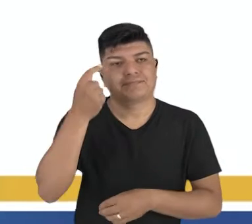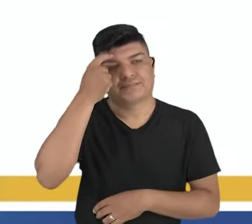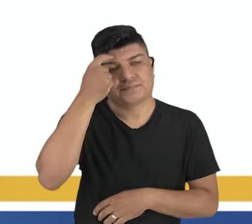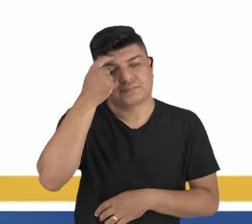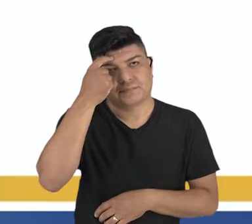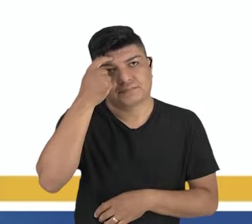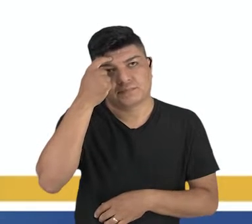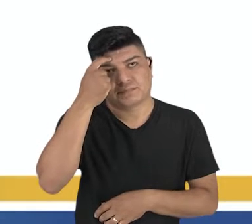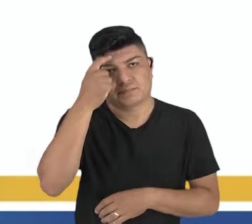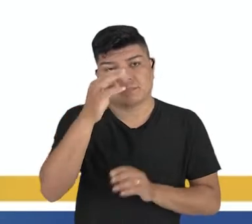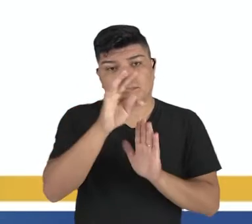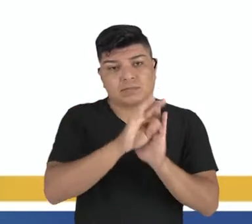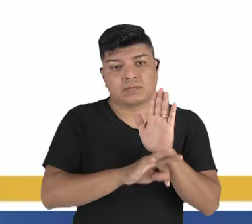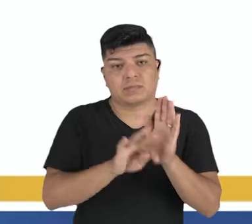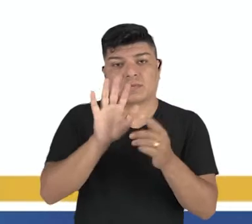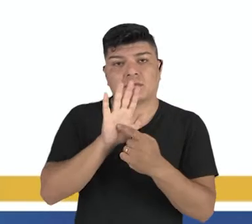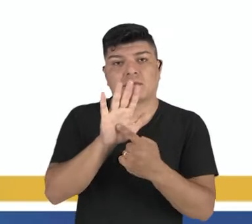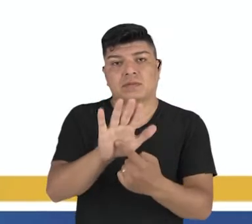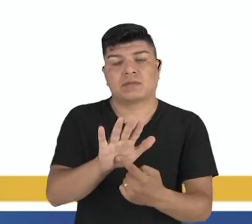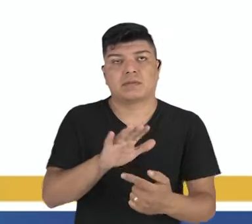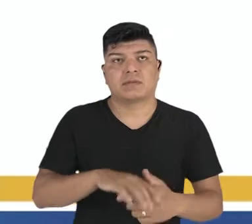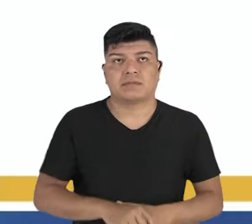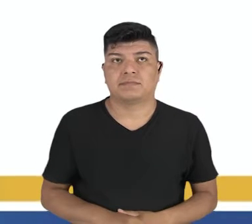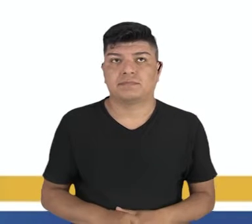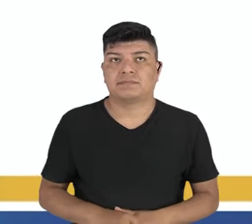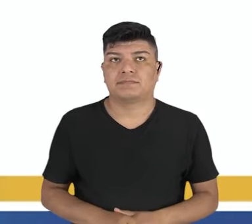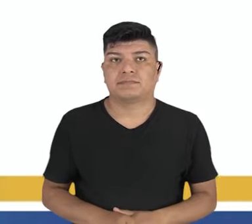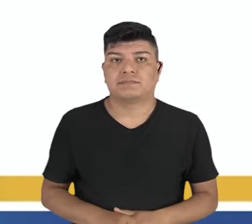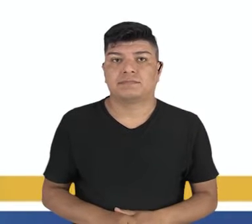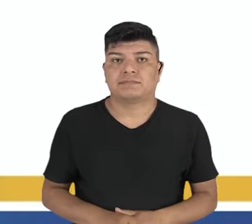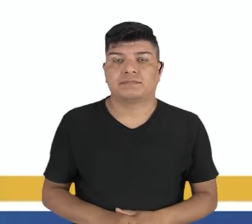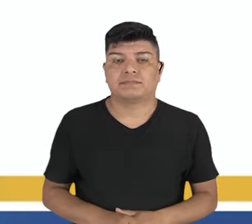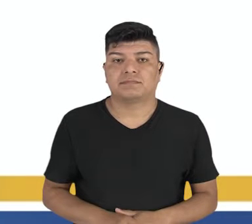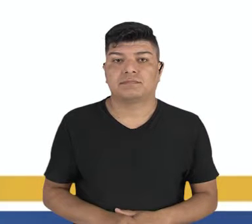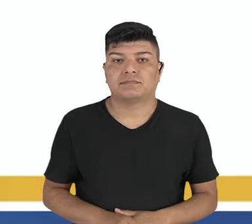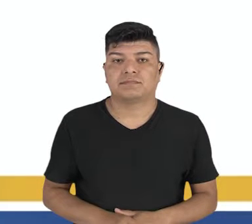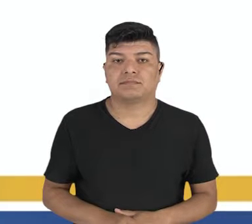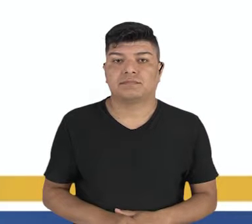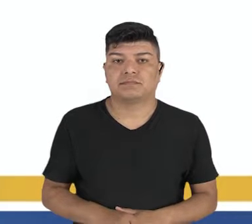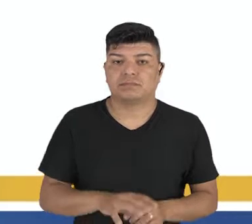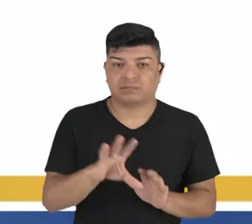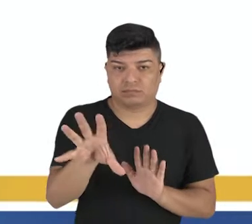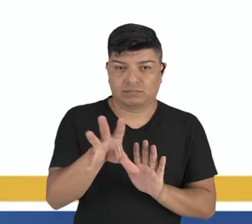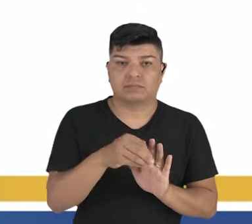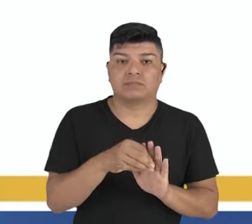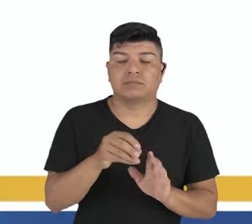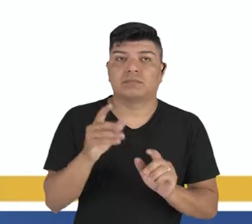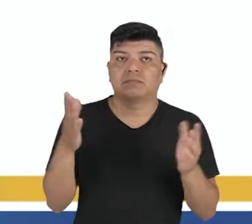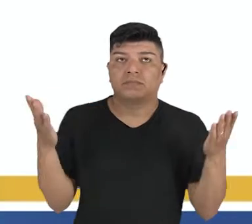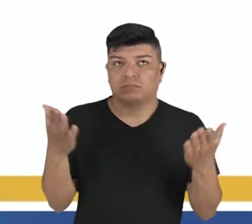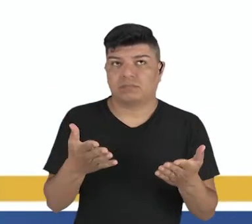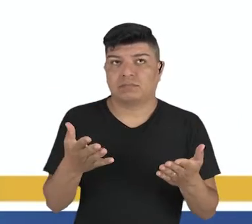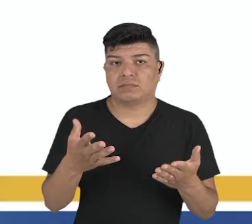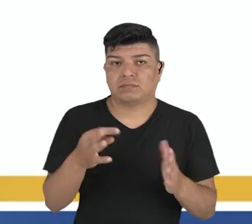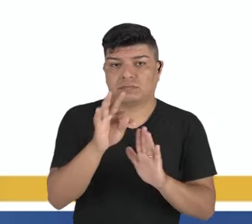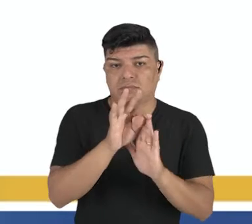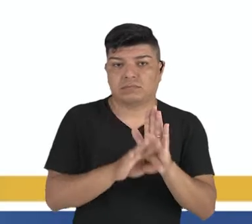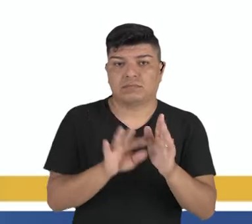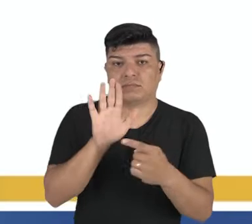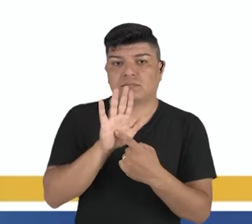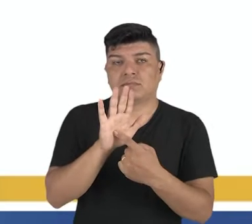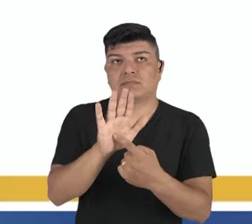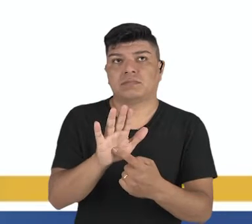um pouco no texto expositivo. Coloca lá na caixinha o que nós falamos sobre dados, agora vamos pensar no texto expositivo. O